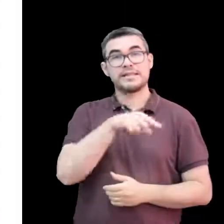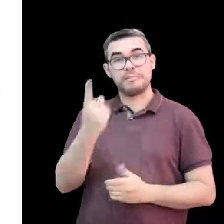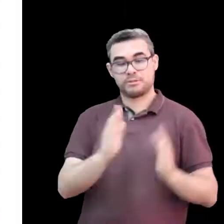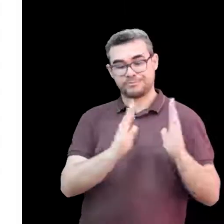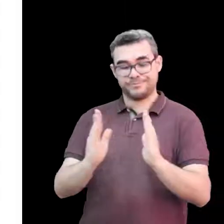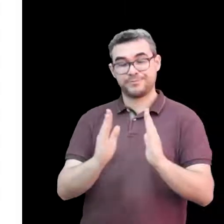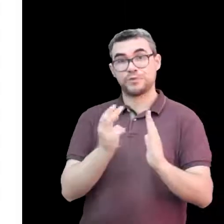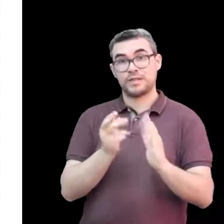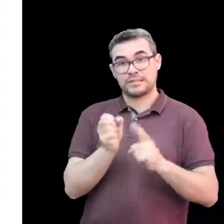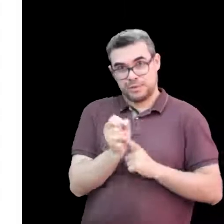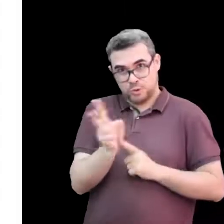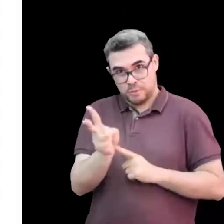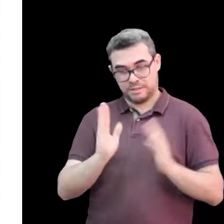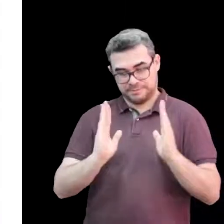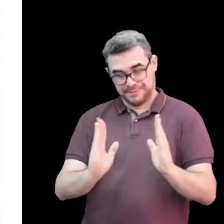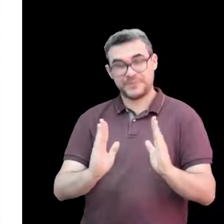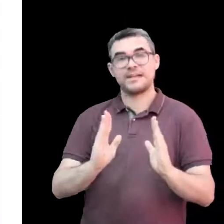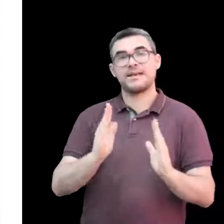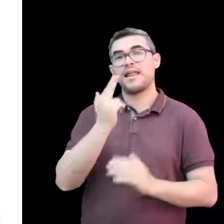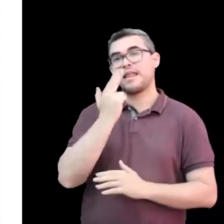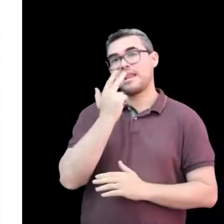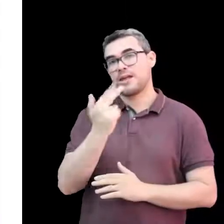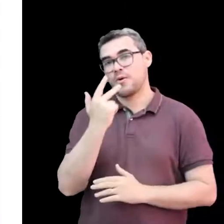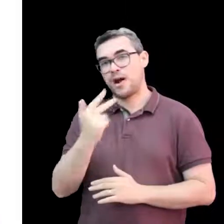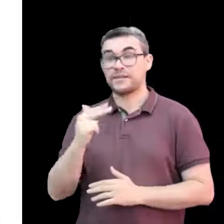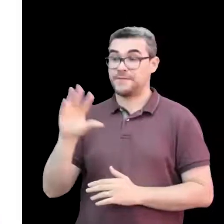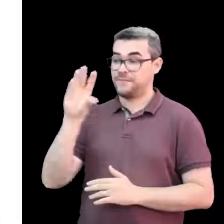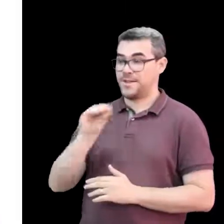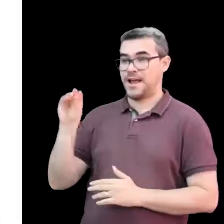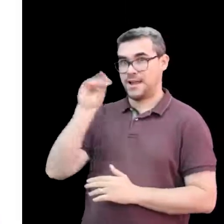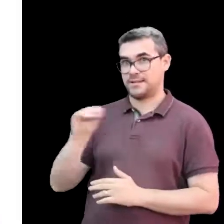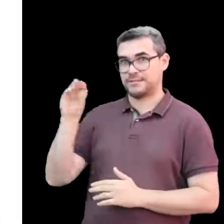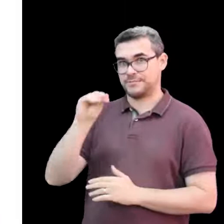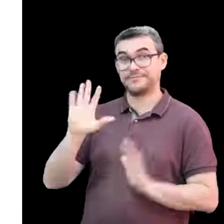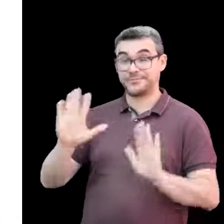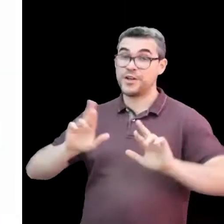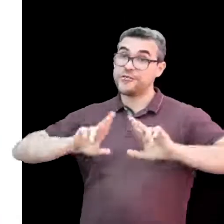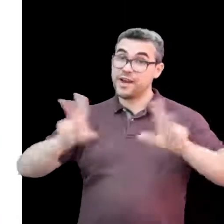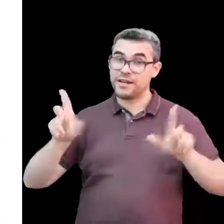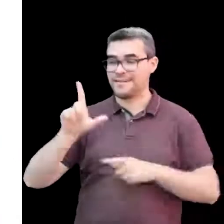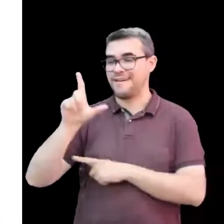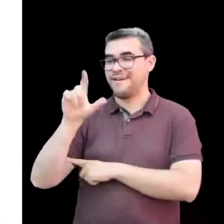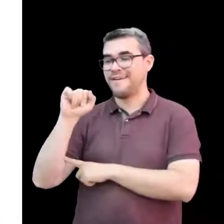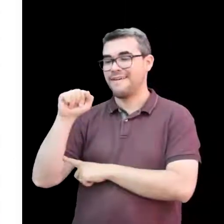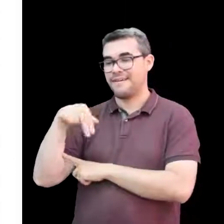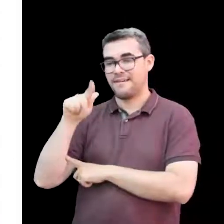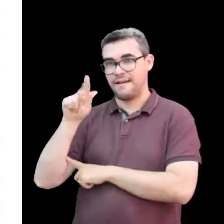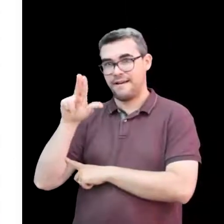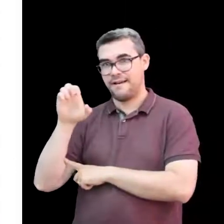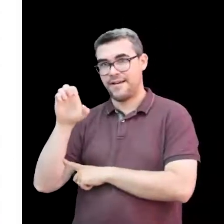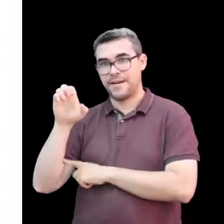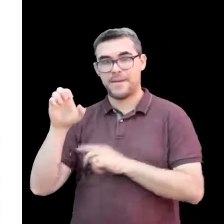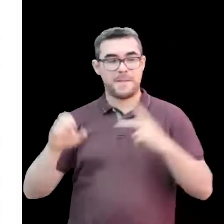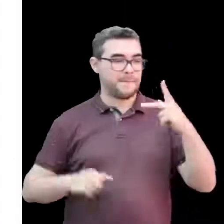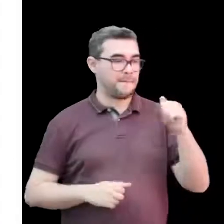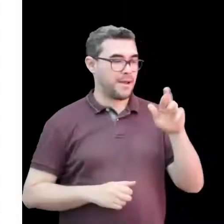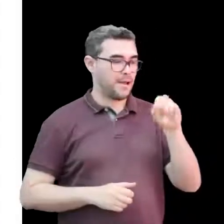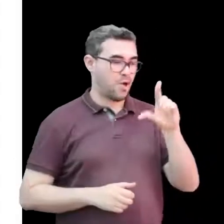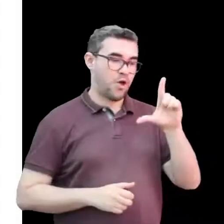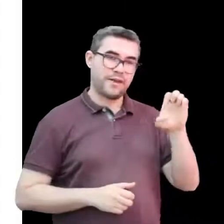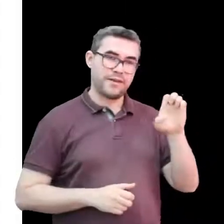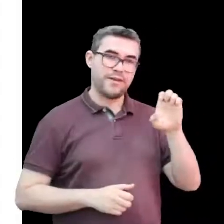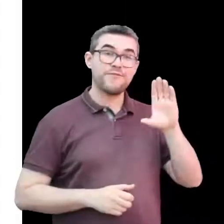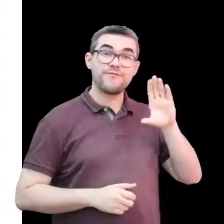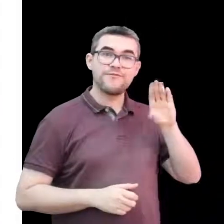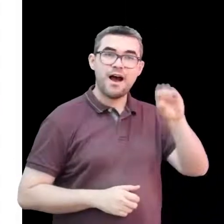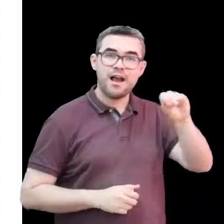língua e fala. Para Saussure, língua em francês, langue, é diferente de fala, em francês, parole.